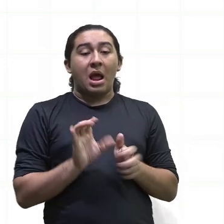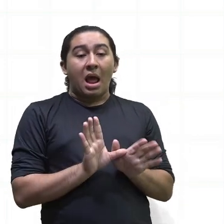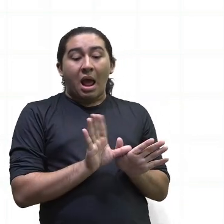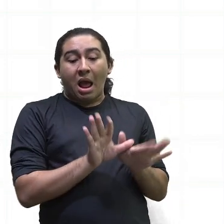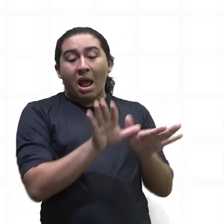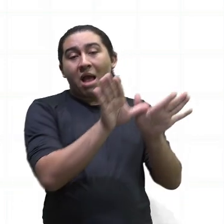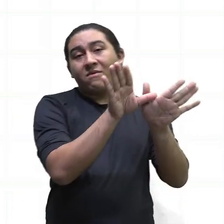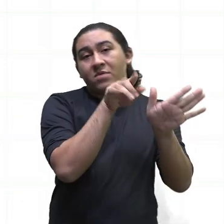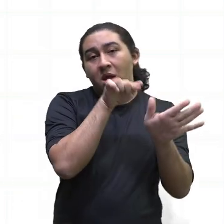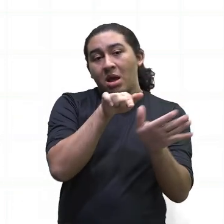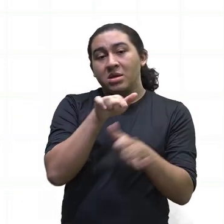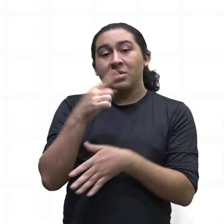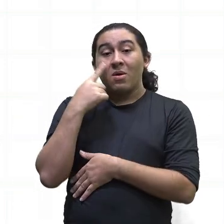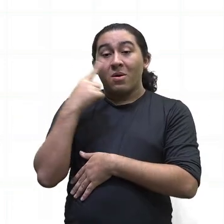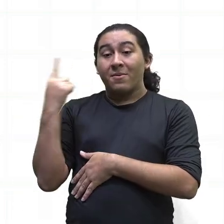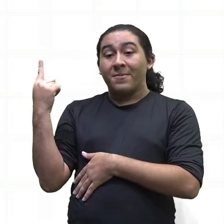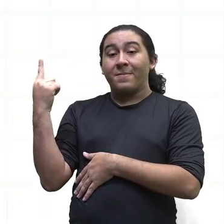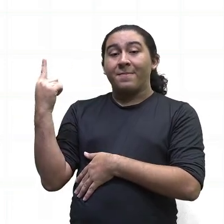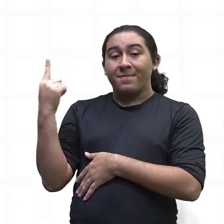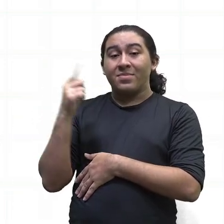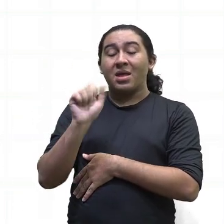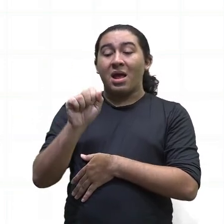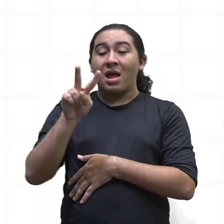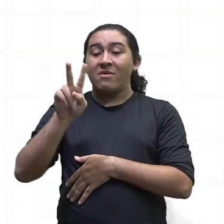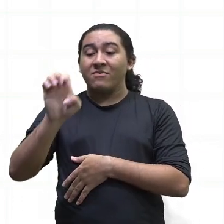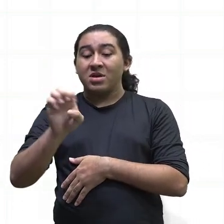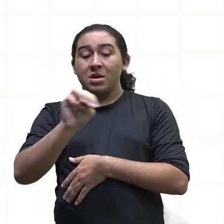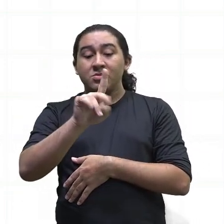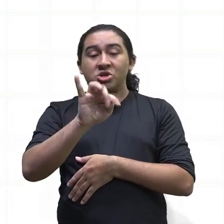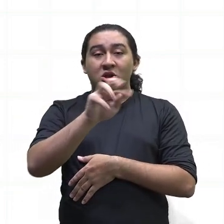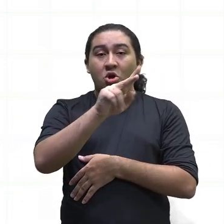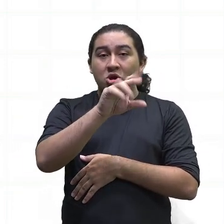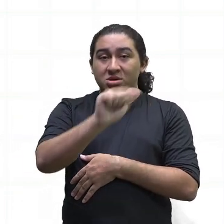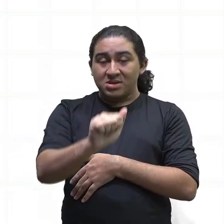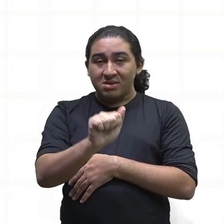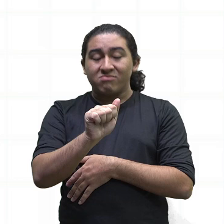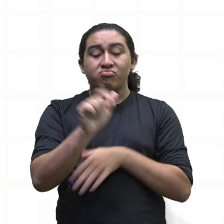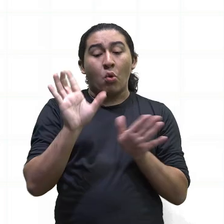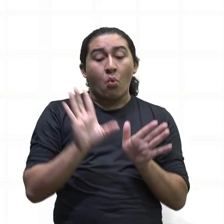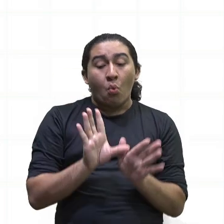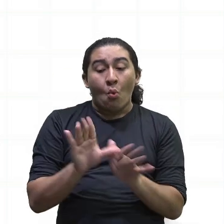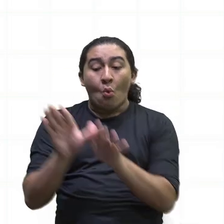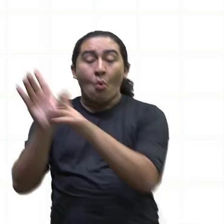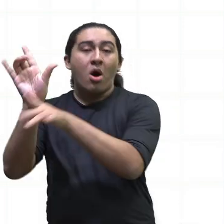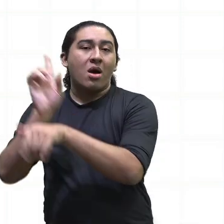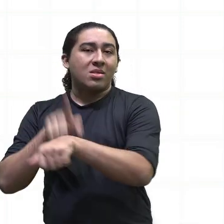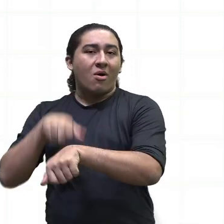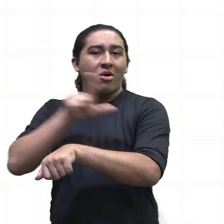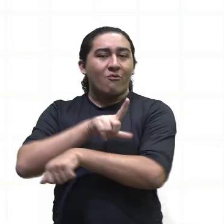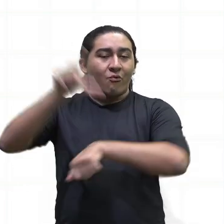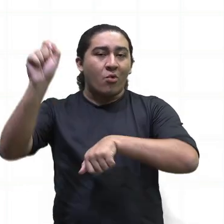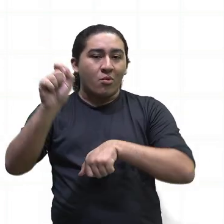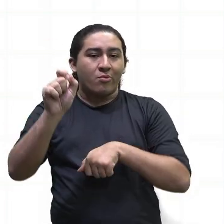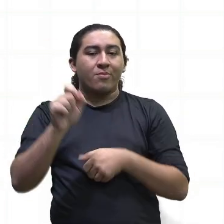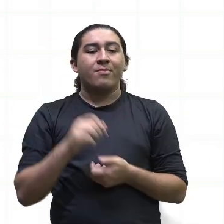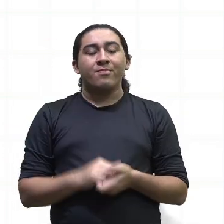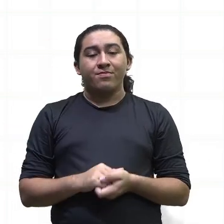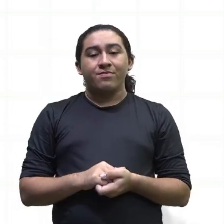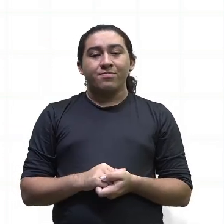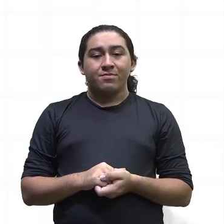ave misteriosa foi quem voou para longe imediatamente para